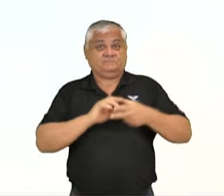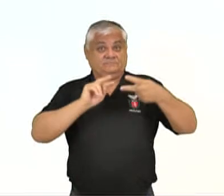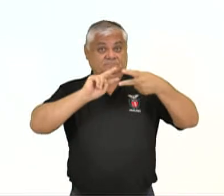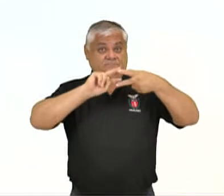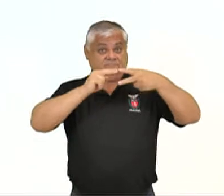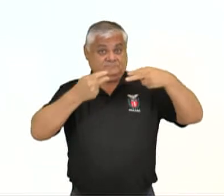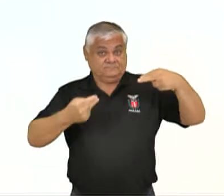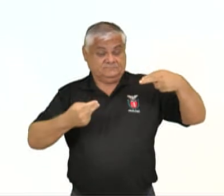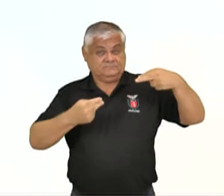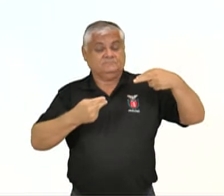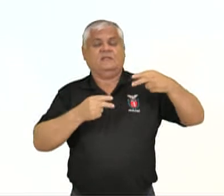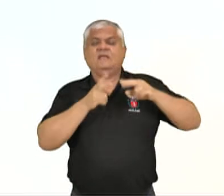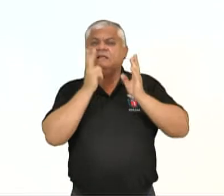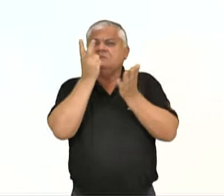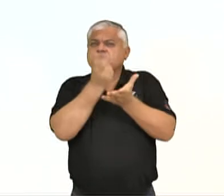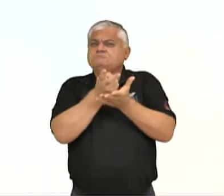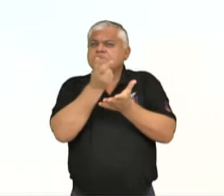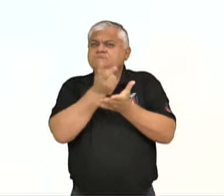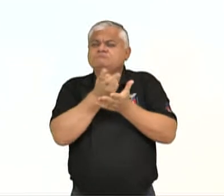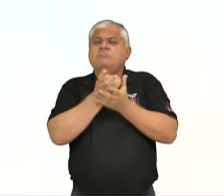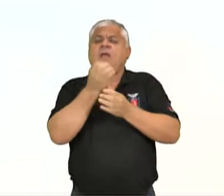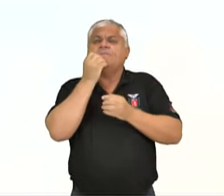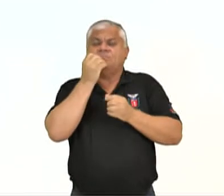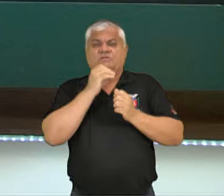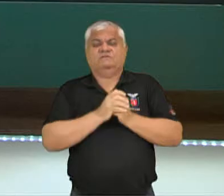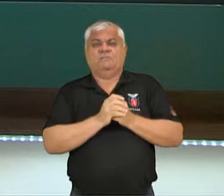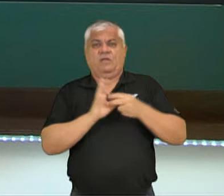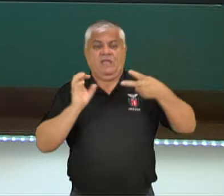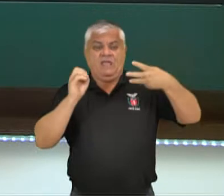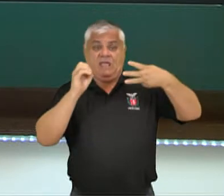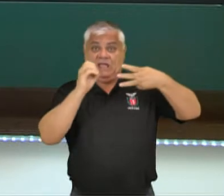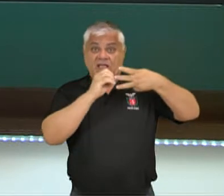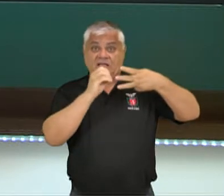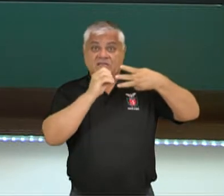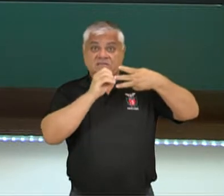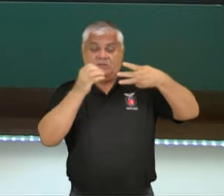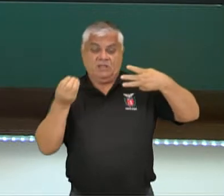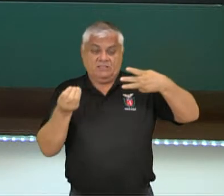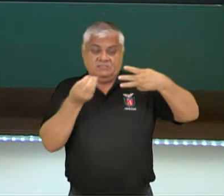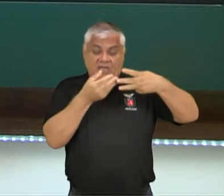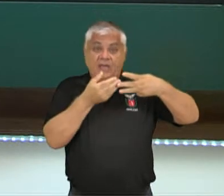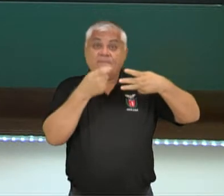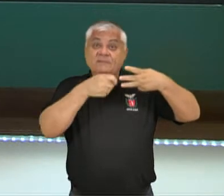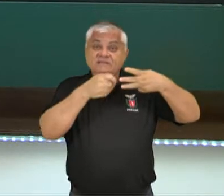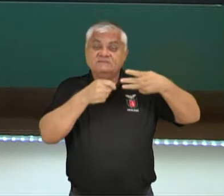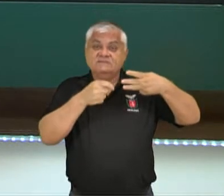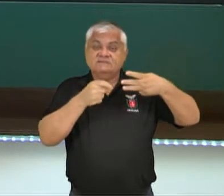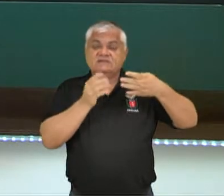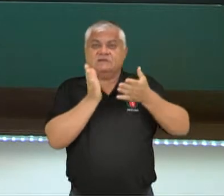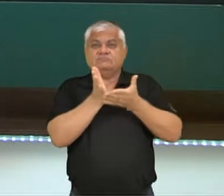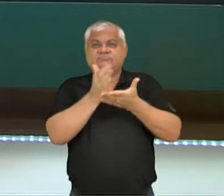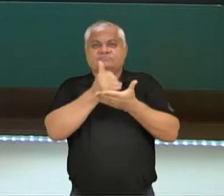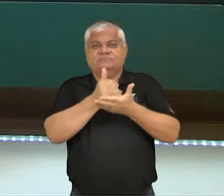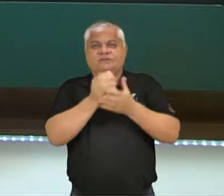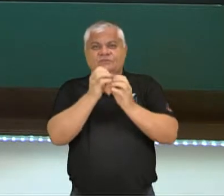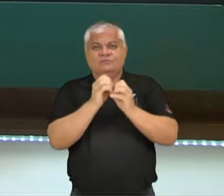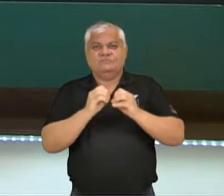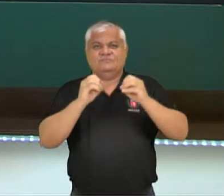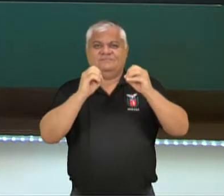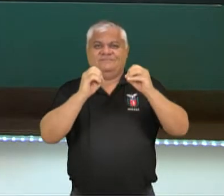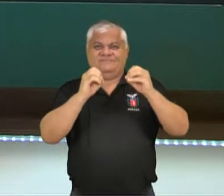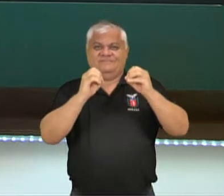ela ocorre toda vez que a célula recebe um sinal de que ela precisa se dividir. Não tem como uma célula